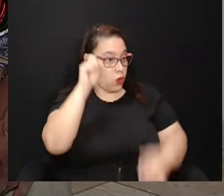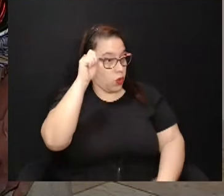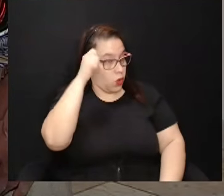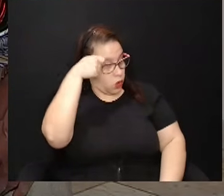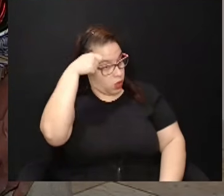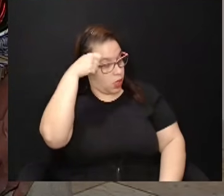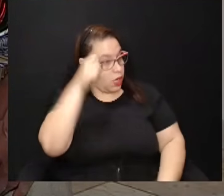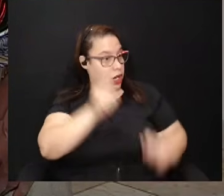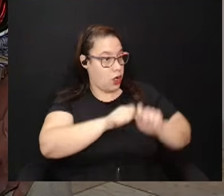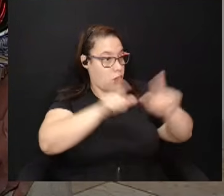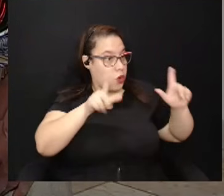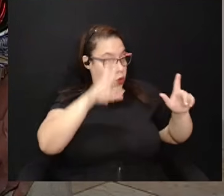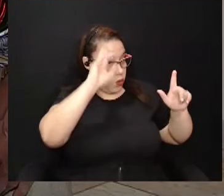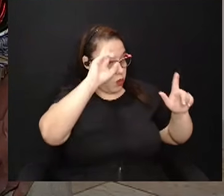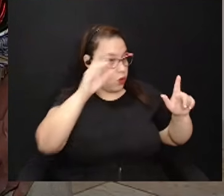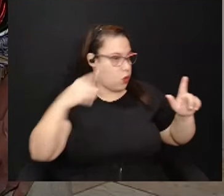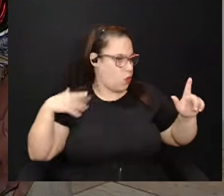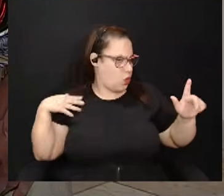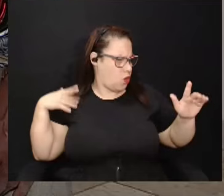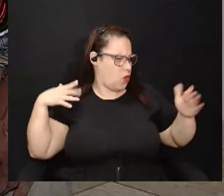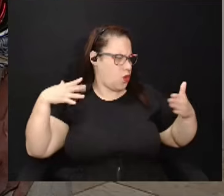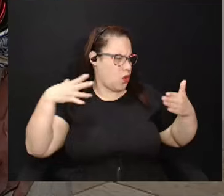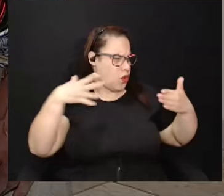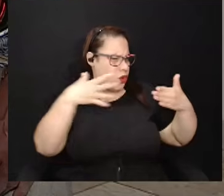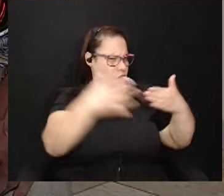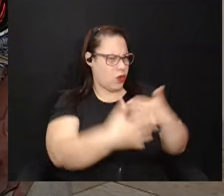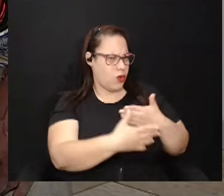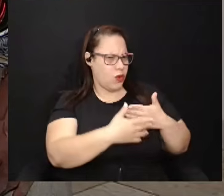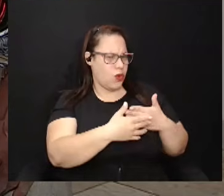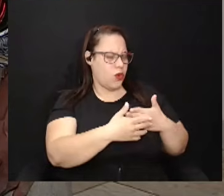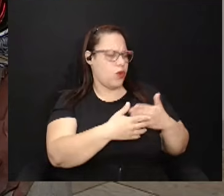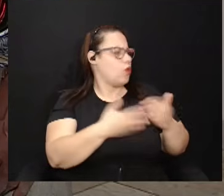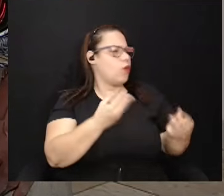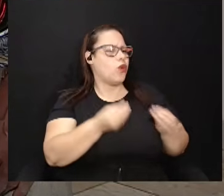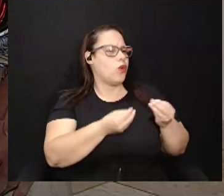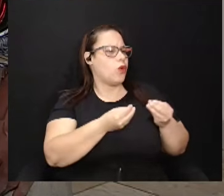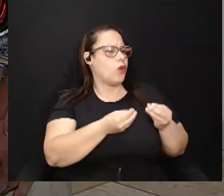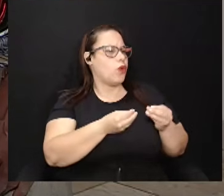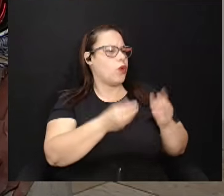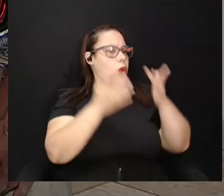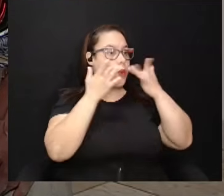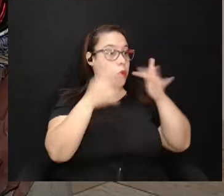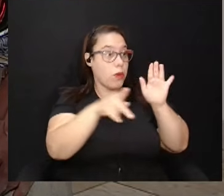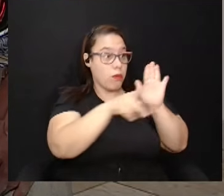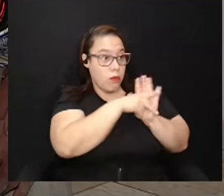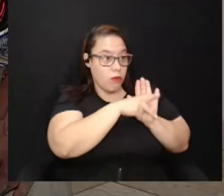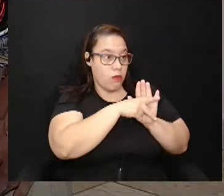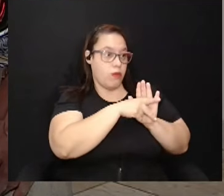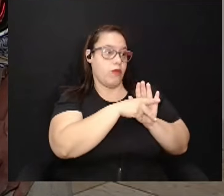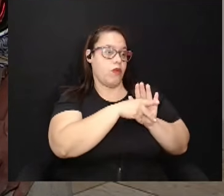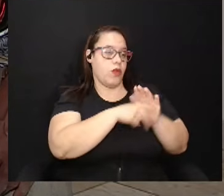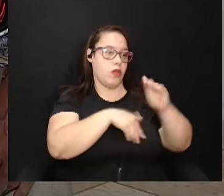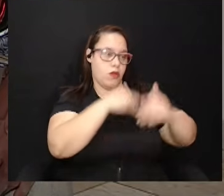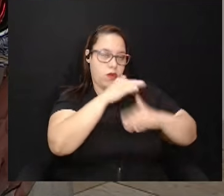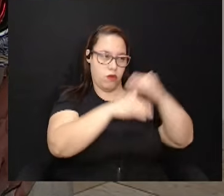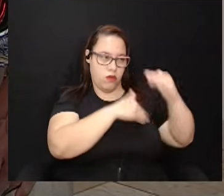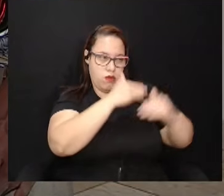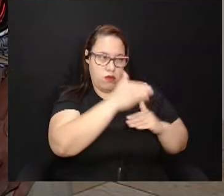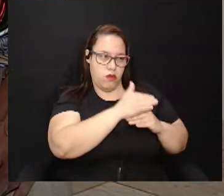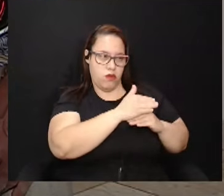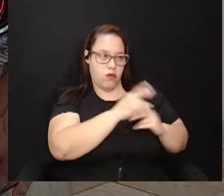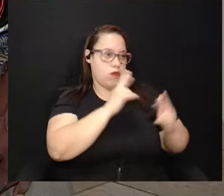senhor que veio lá de antigamente, estreando uma peça própria, você vê evolução em relação ao